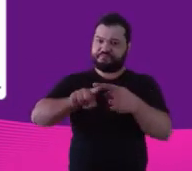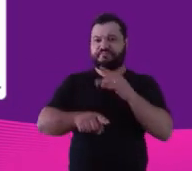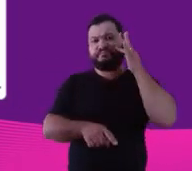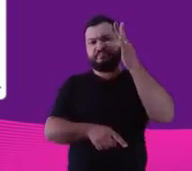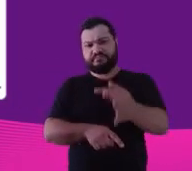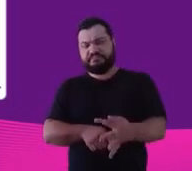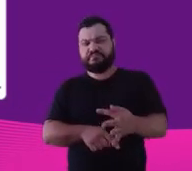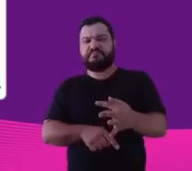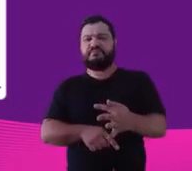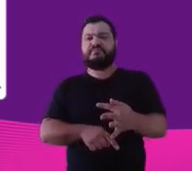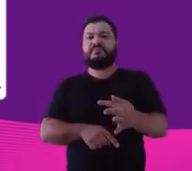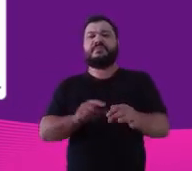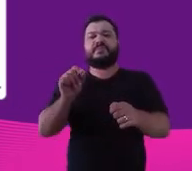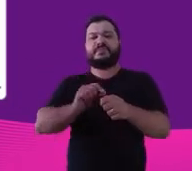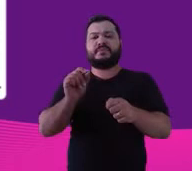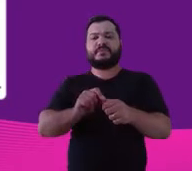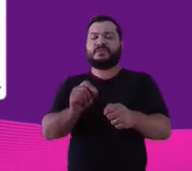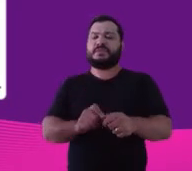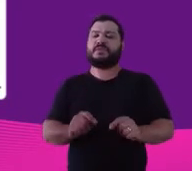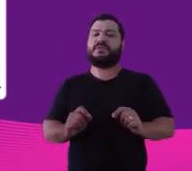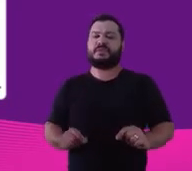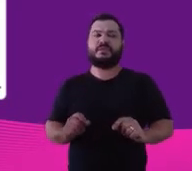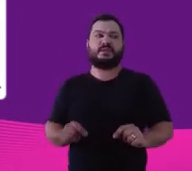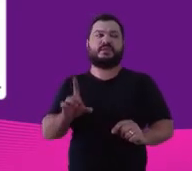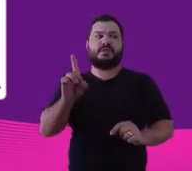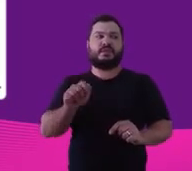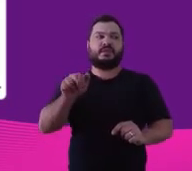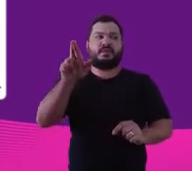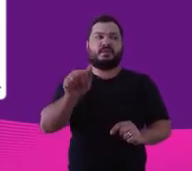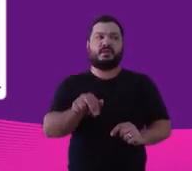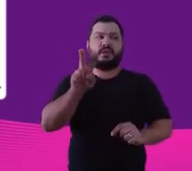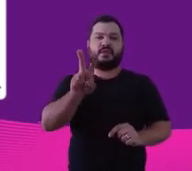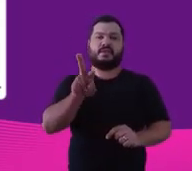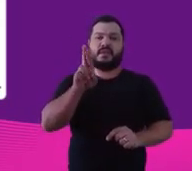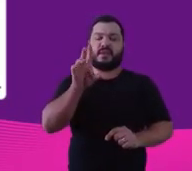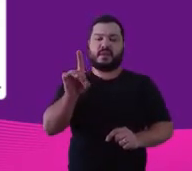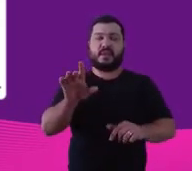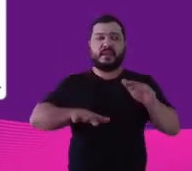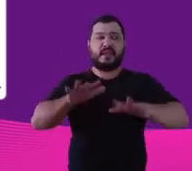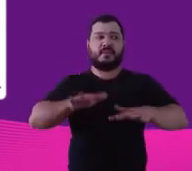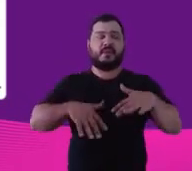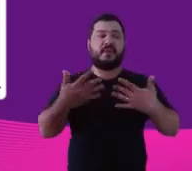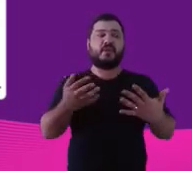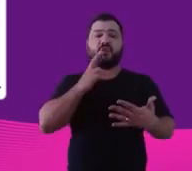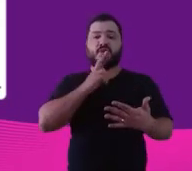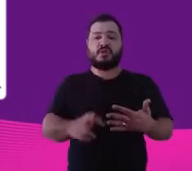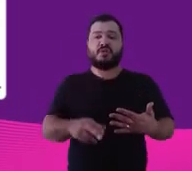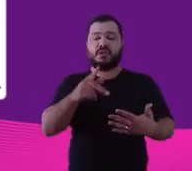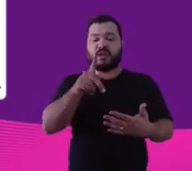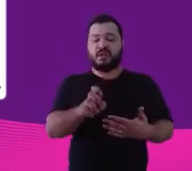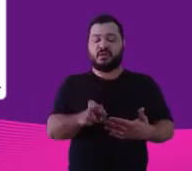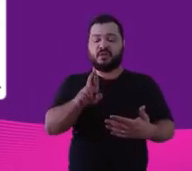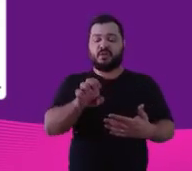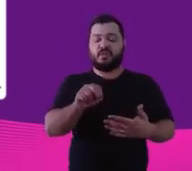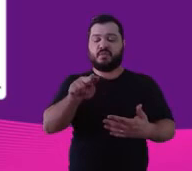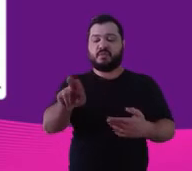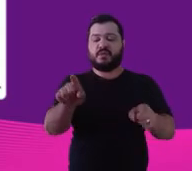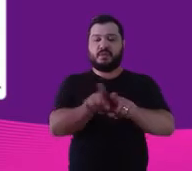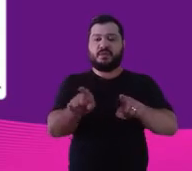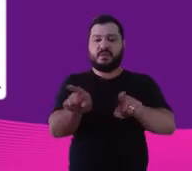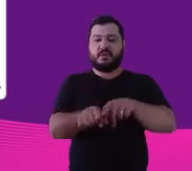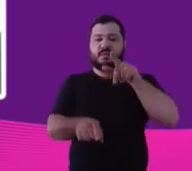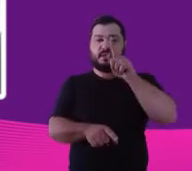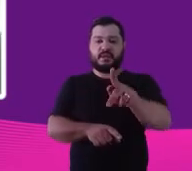é de se fazer aí o Davi a depender do resultado do Pc e do gri